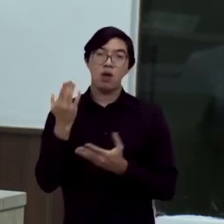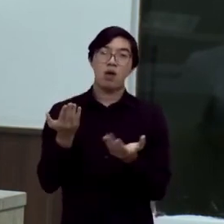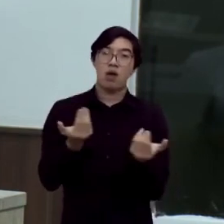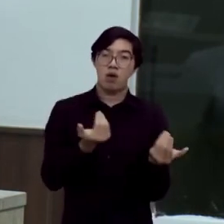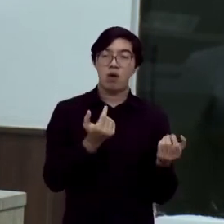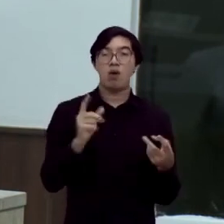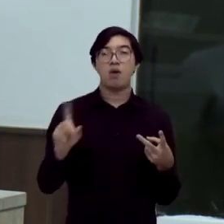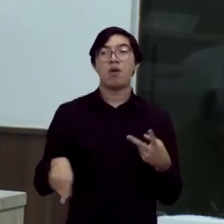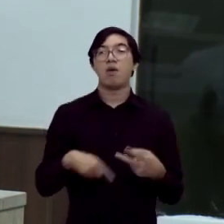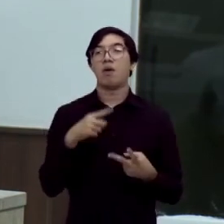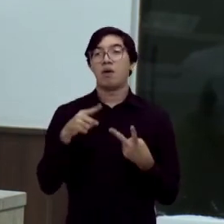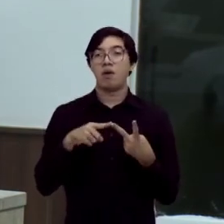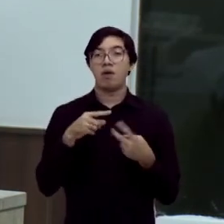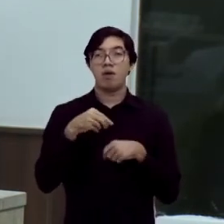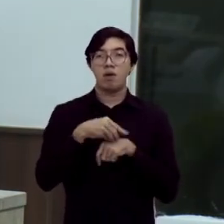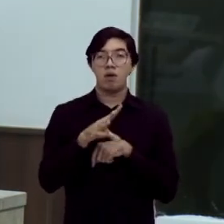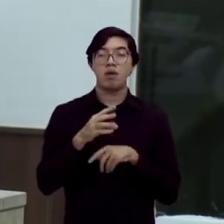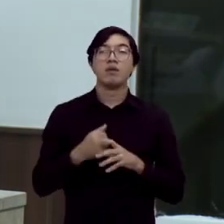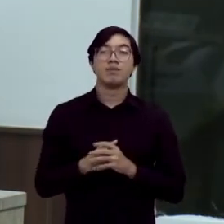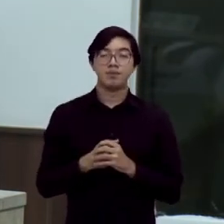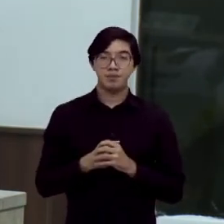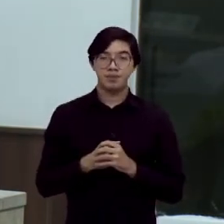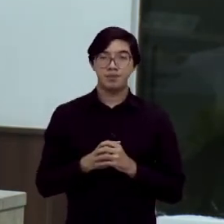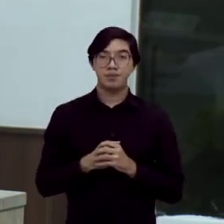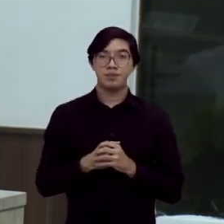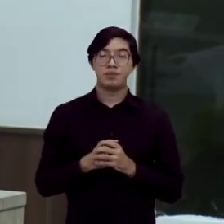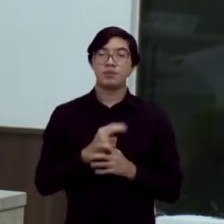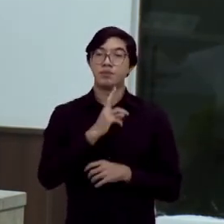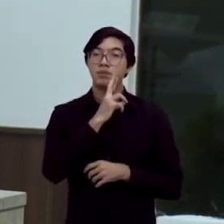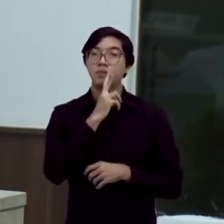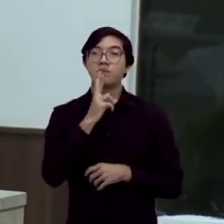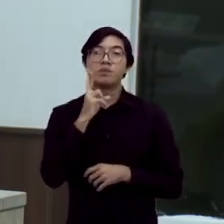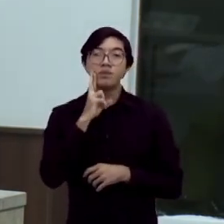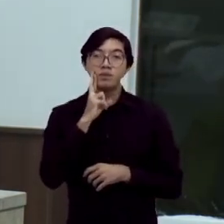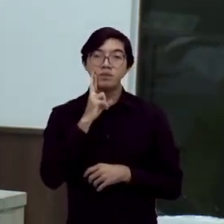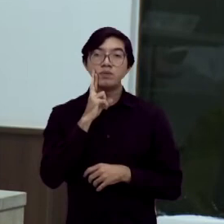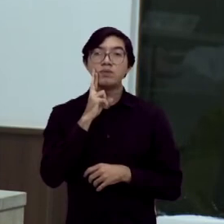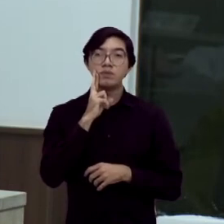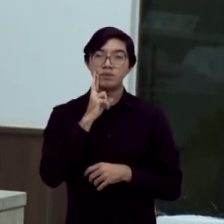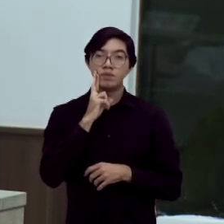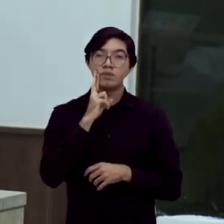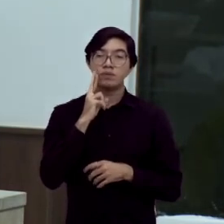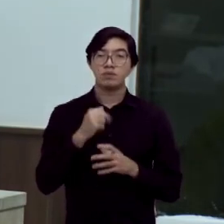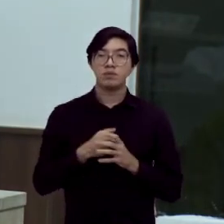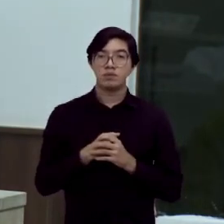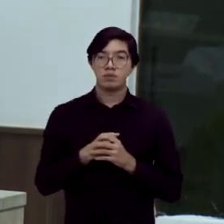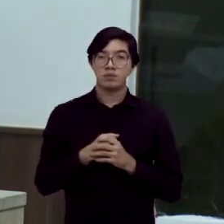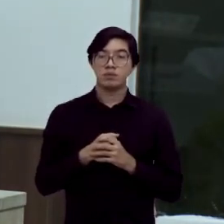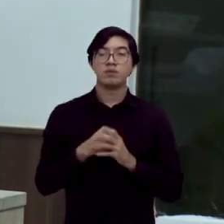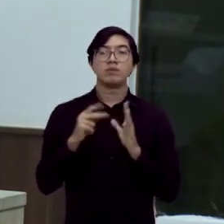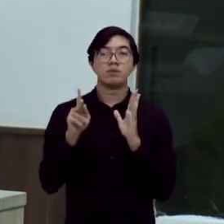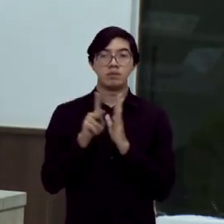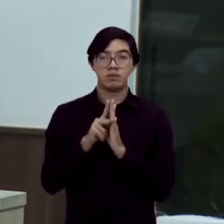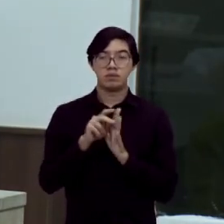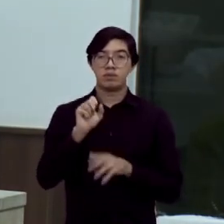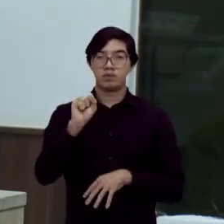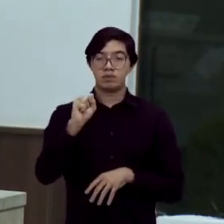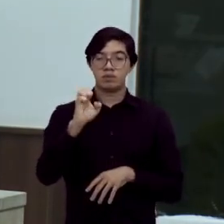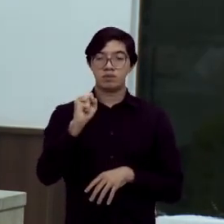aqui. Só nos restaurantes que são do SESC são